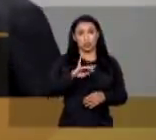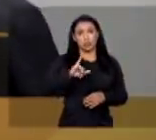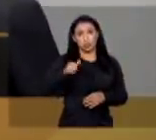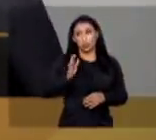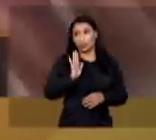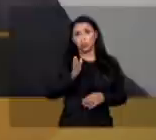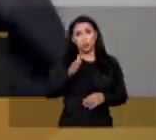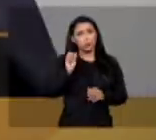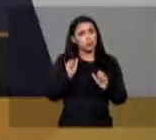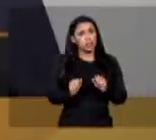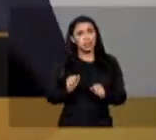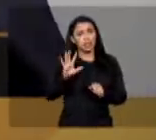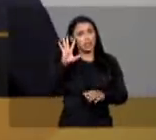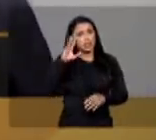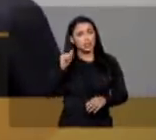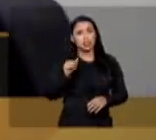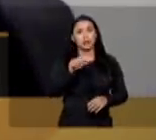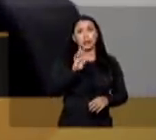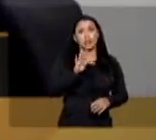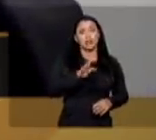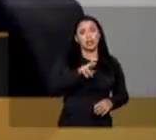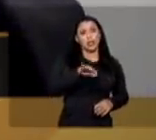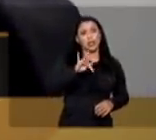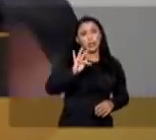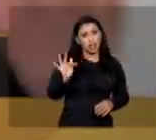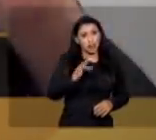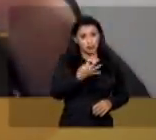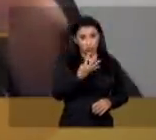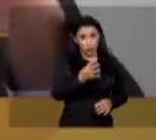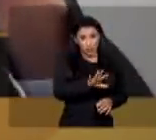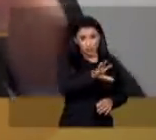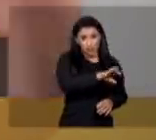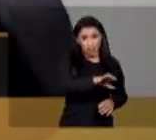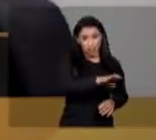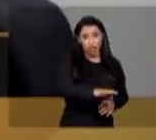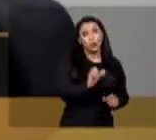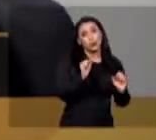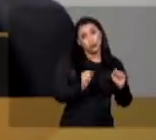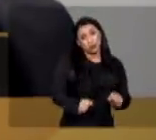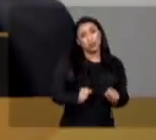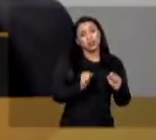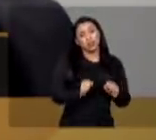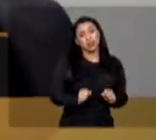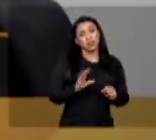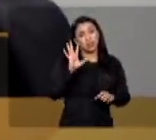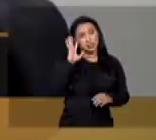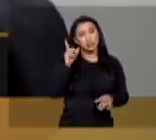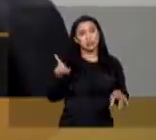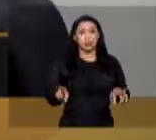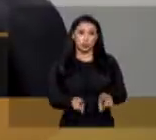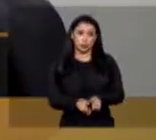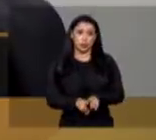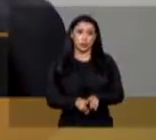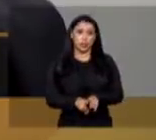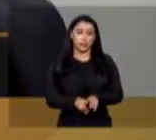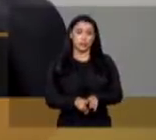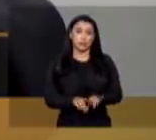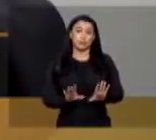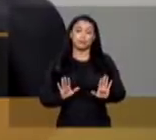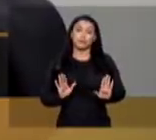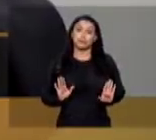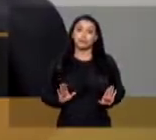ter decidido assim. O TRF da 4ª Região já poderia ter decidido assim.